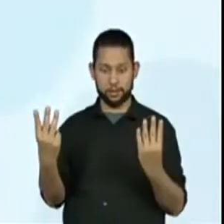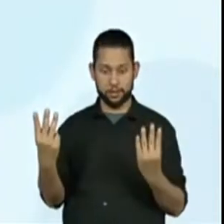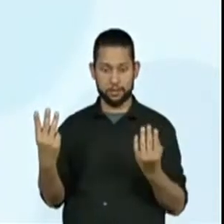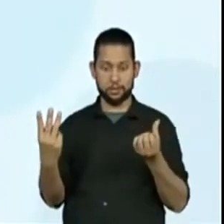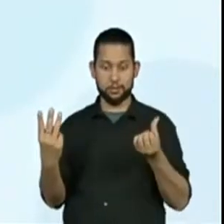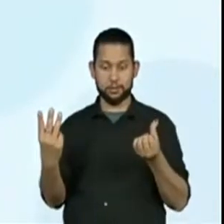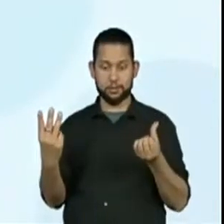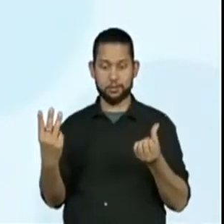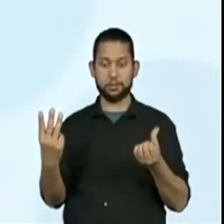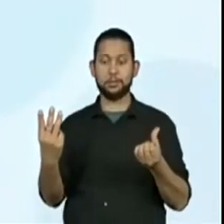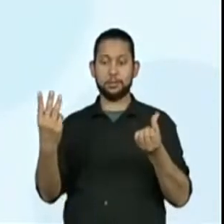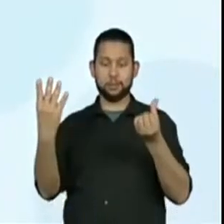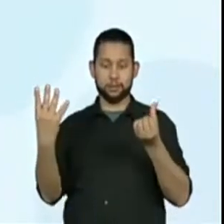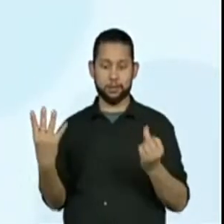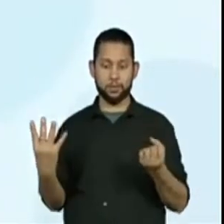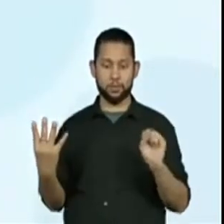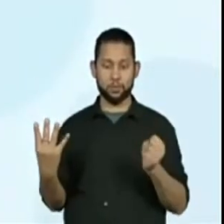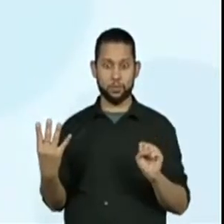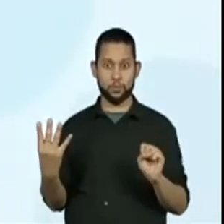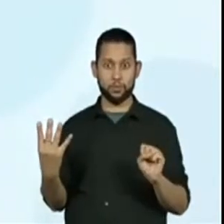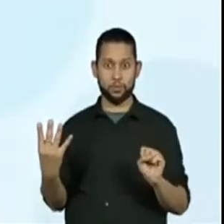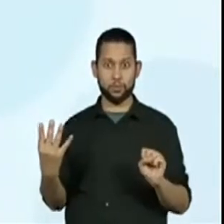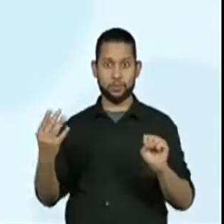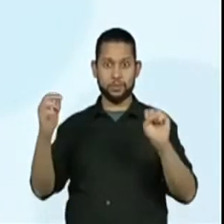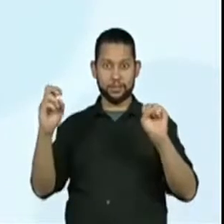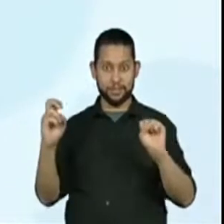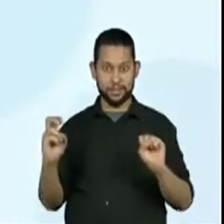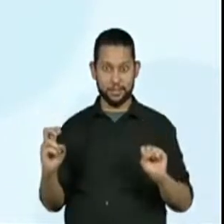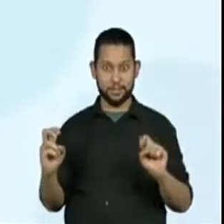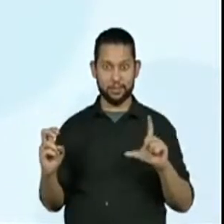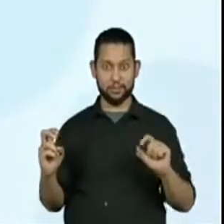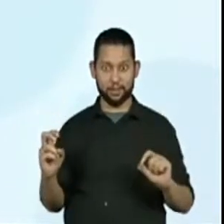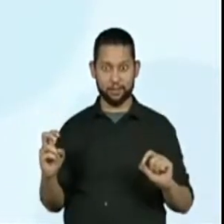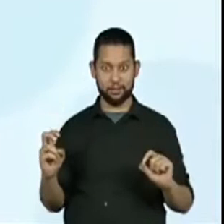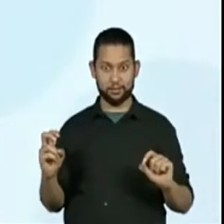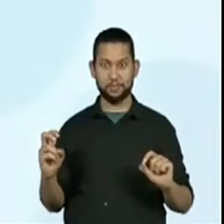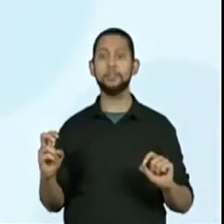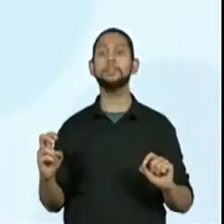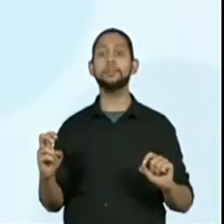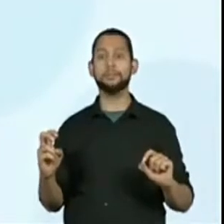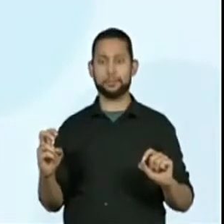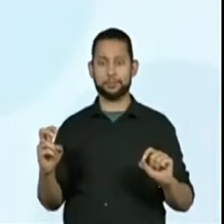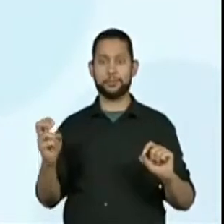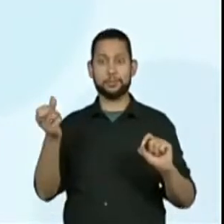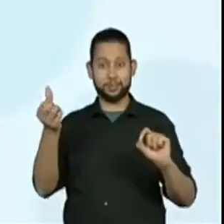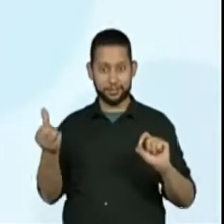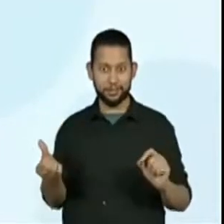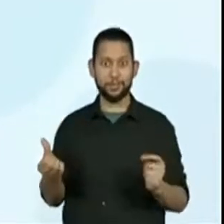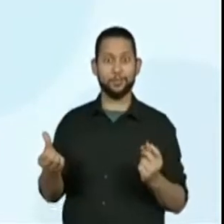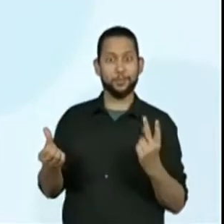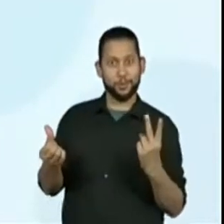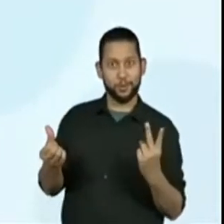2 em 2 metros. Tudo bem, sempre o dobro.